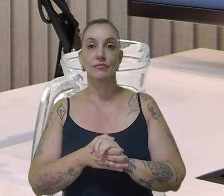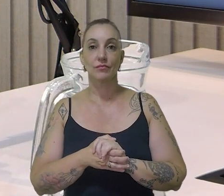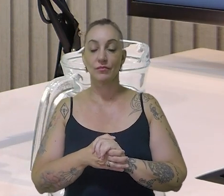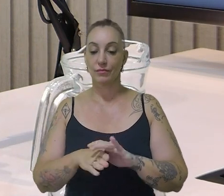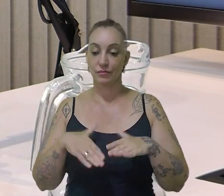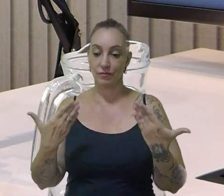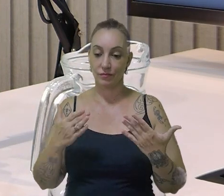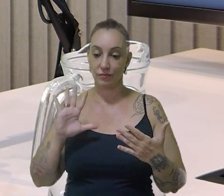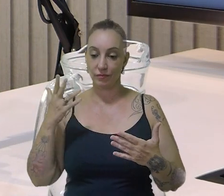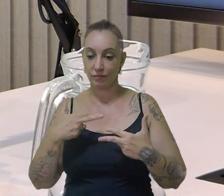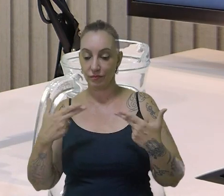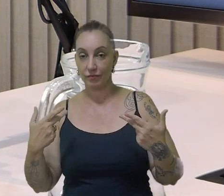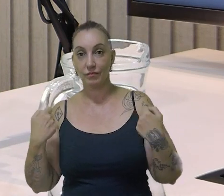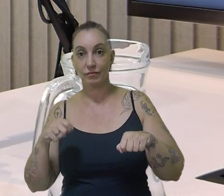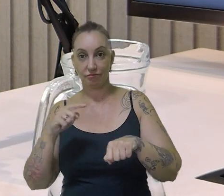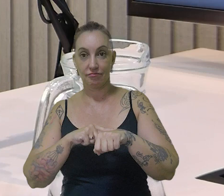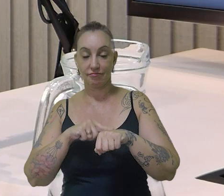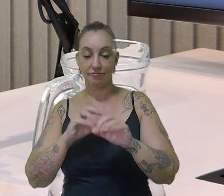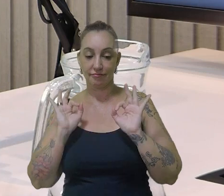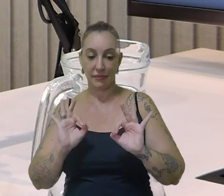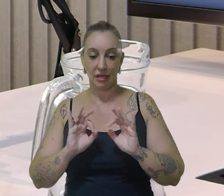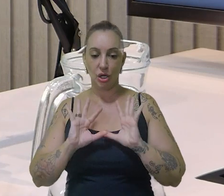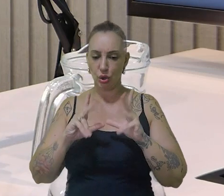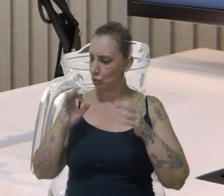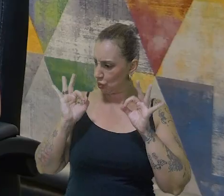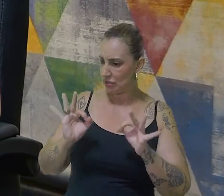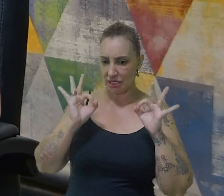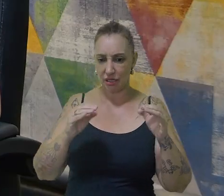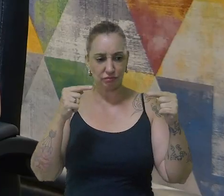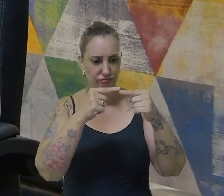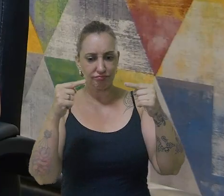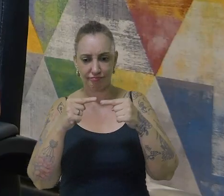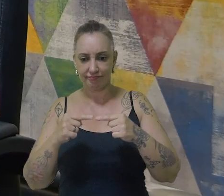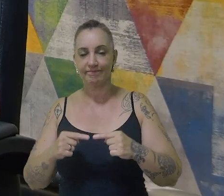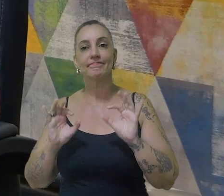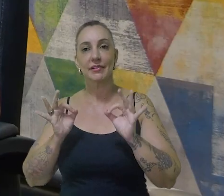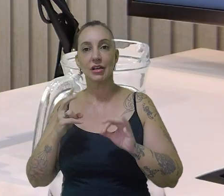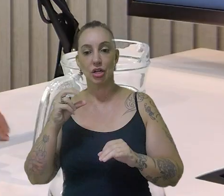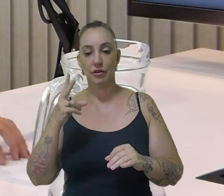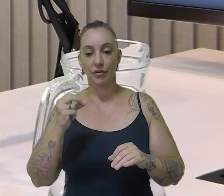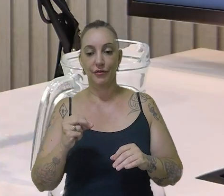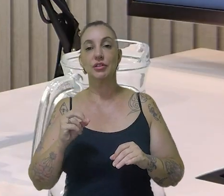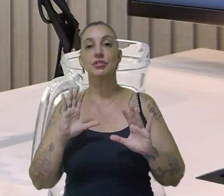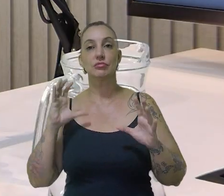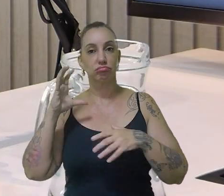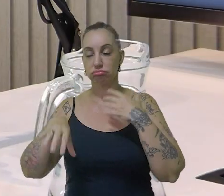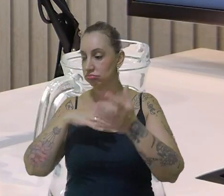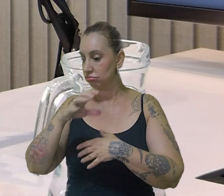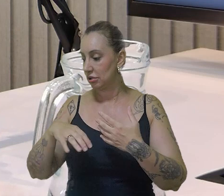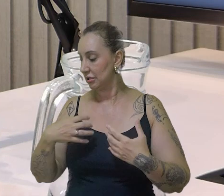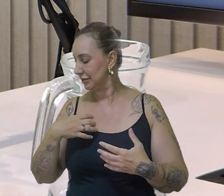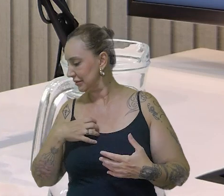então as coisas aconteceram acho que no tempo que tinha que acontecer assim deu tudo certinho né foi tipo deu deu deu certo o 2020 foi caótico e